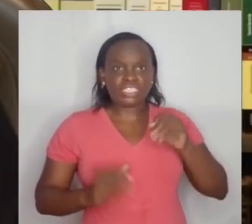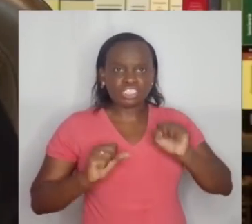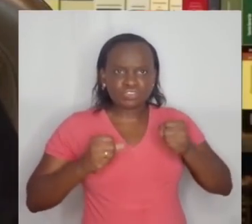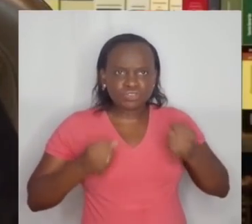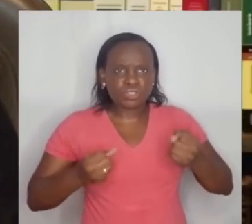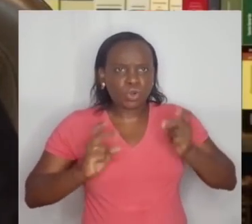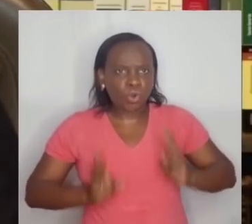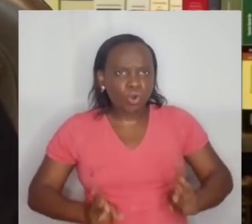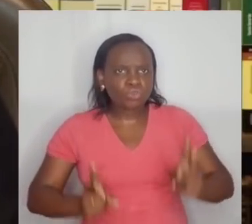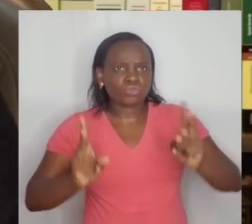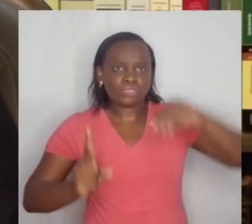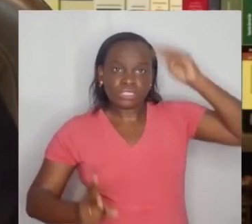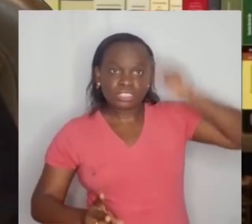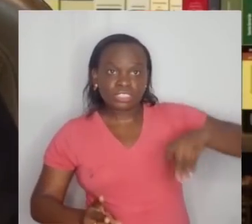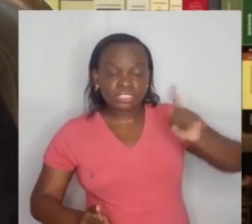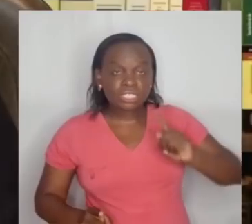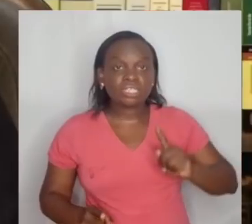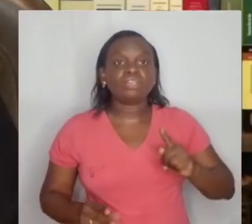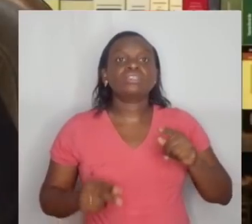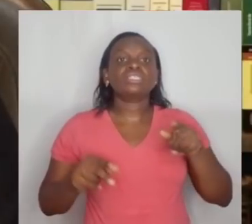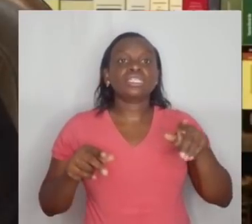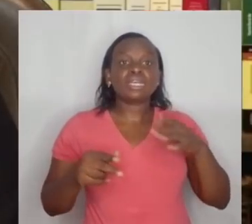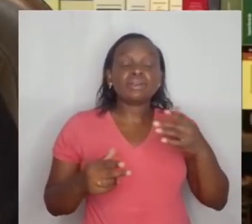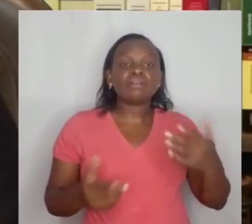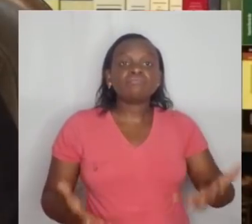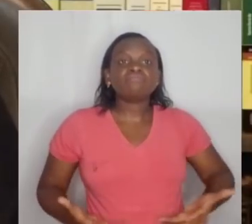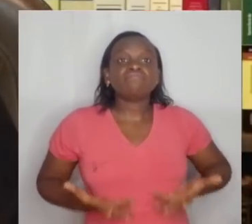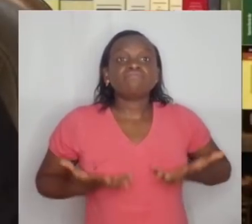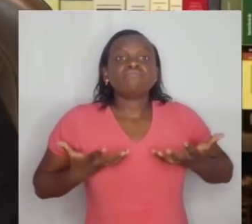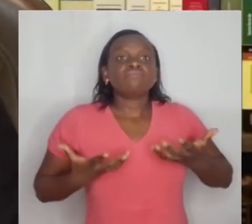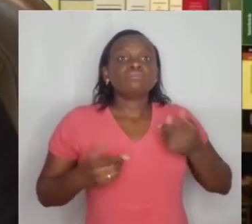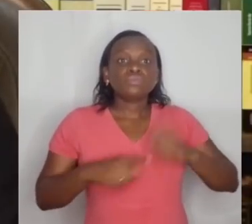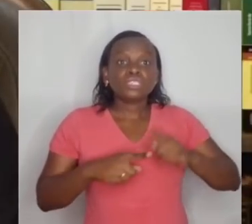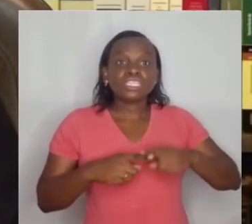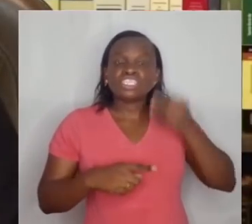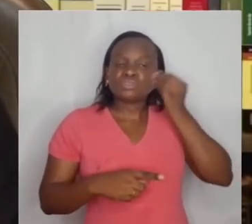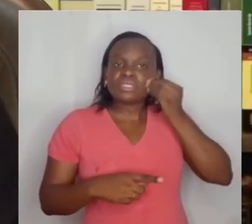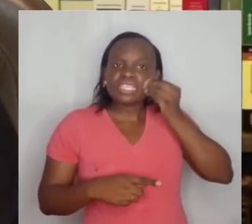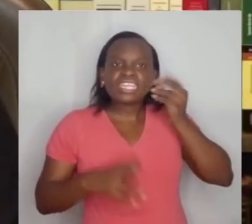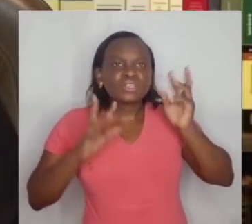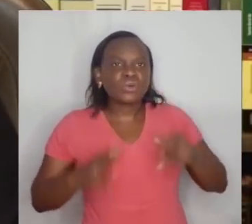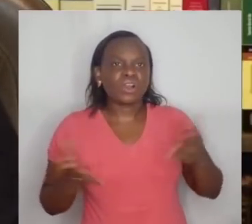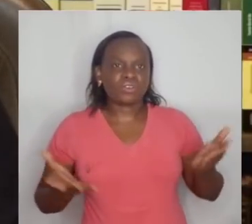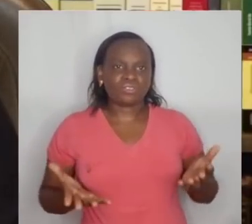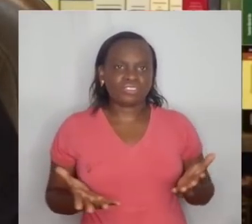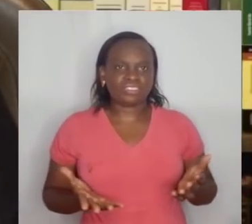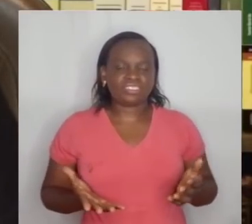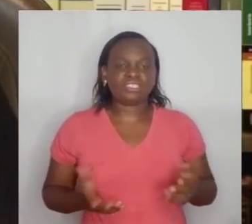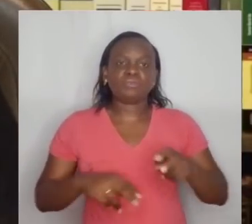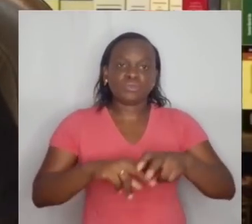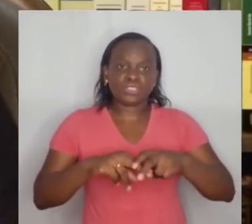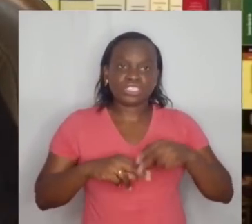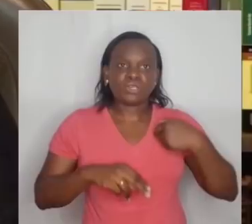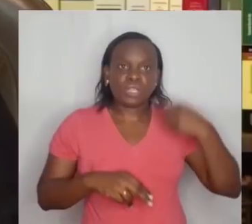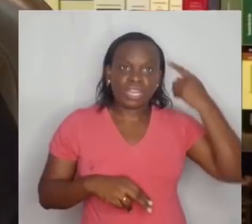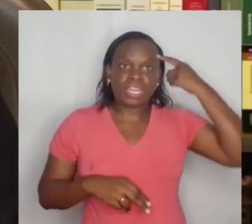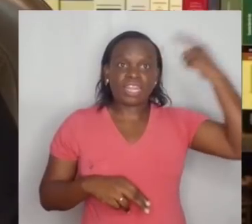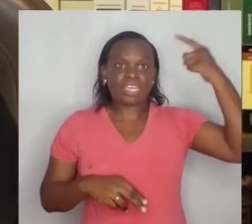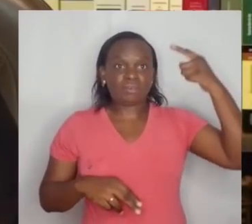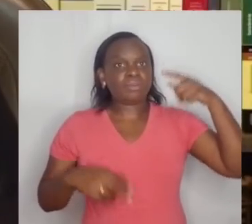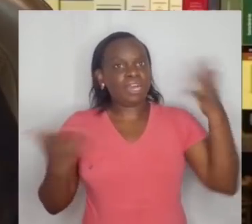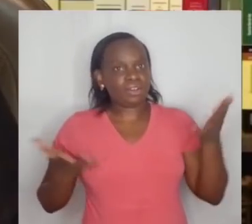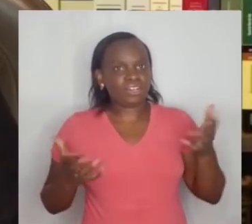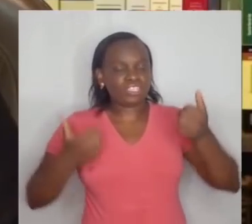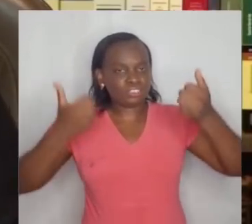de seguir em frente é, entre outras coisas, impulsionada por experiências como essa. Por isso, eu lembro